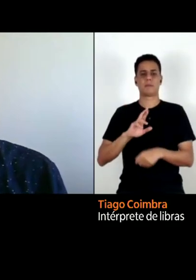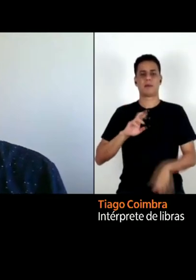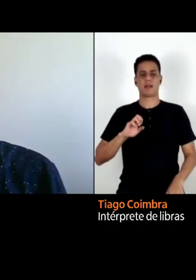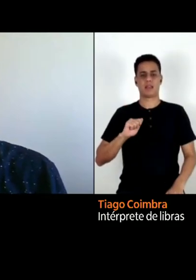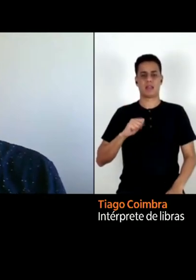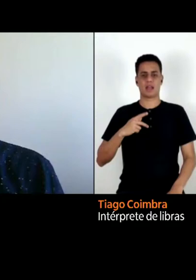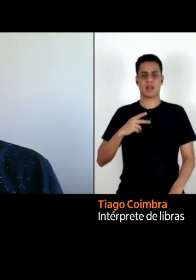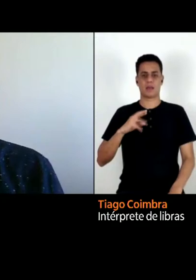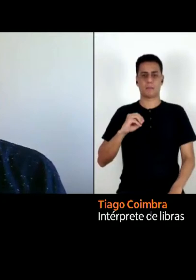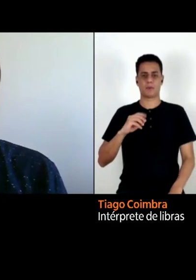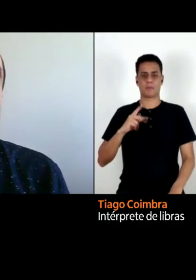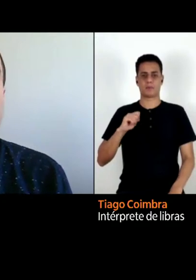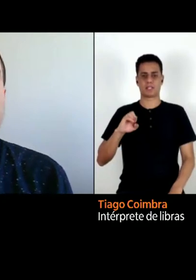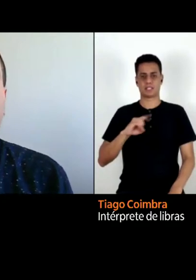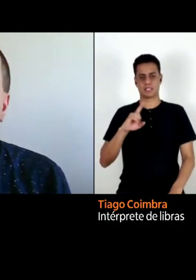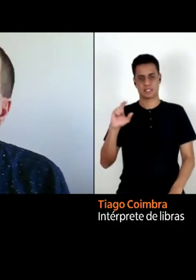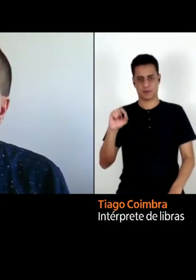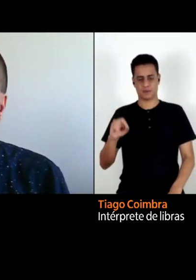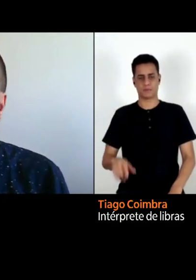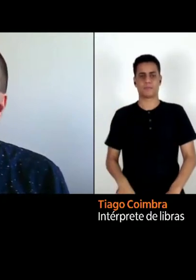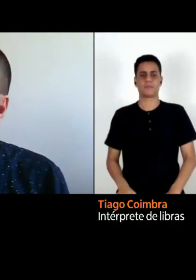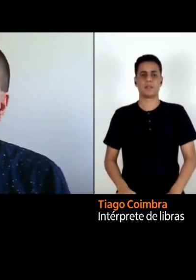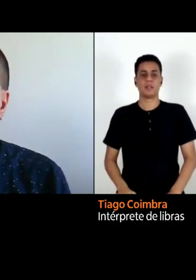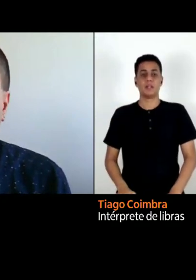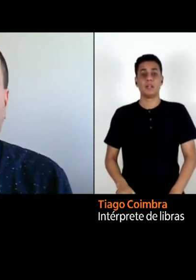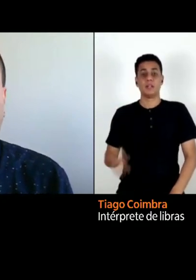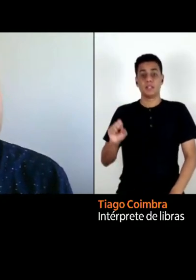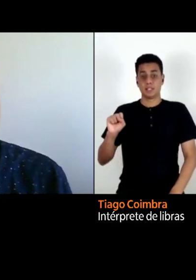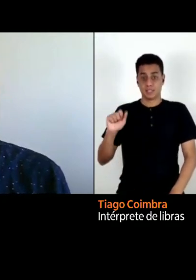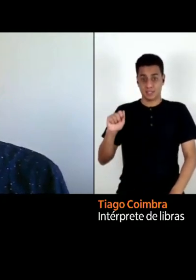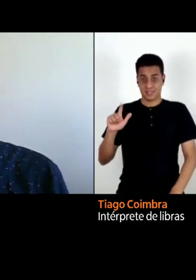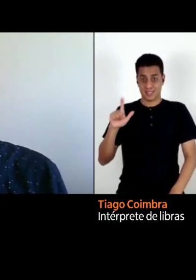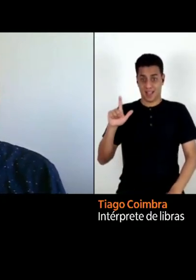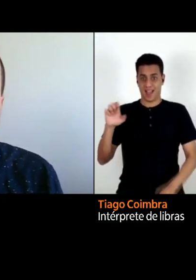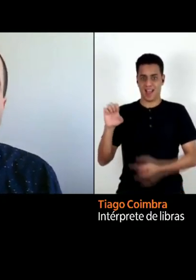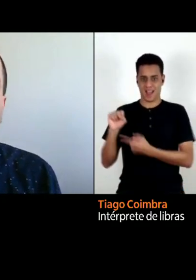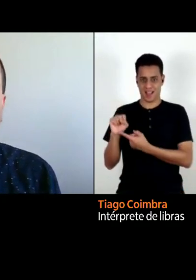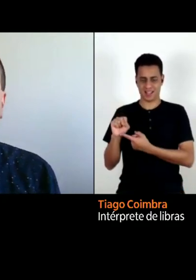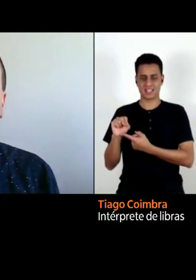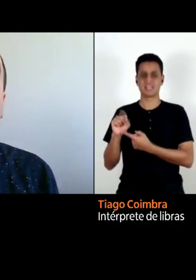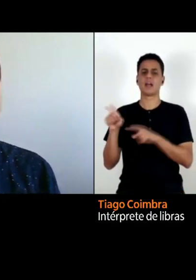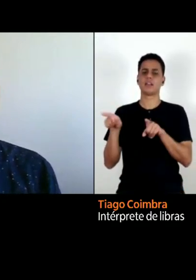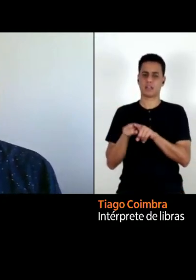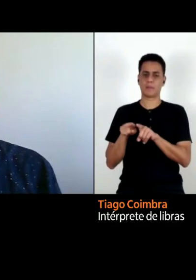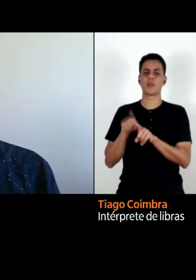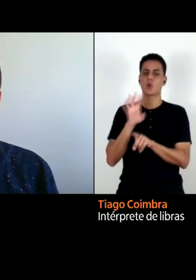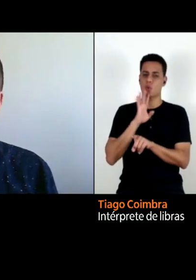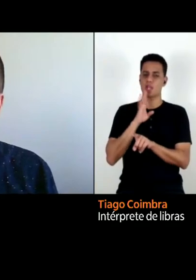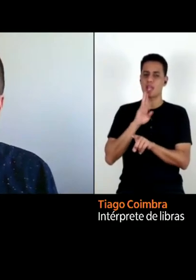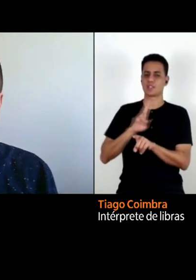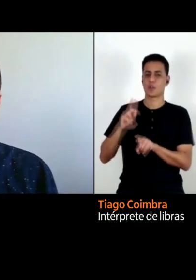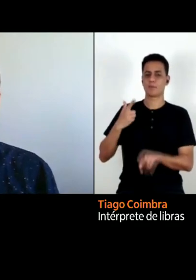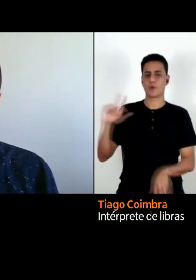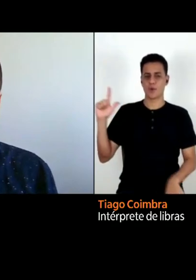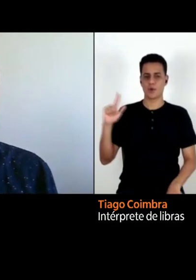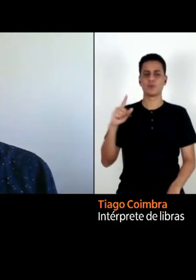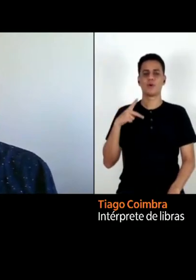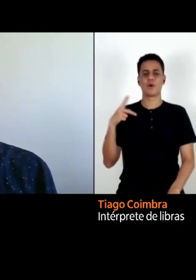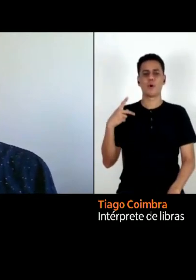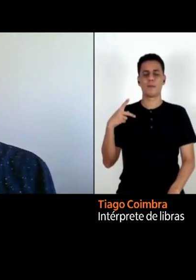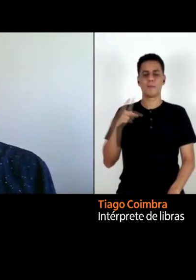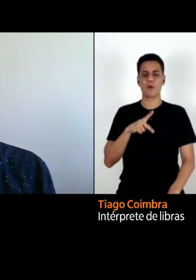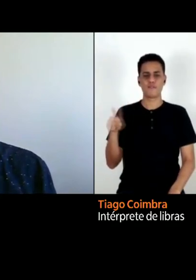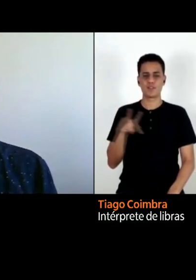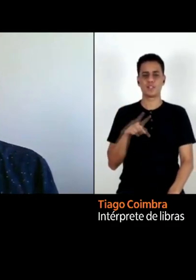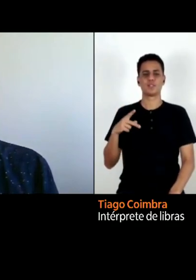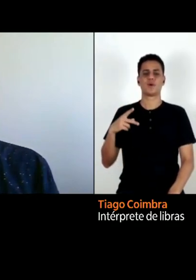Dr. Cunha Salles, também conhecido como Professor Pereira Porto, era um aventureiro, segundo